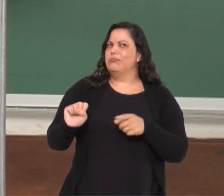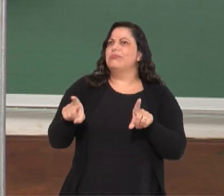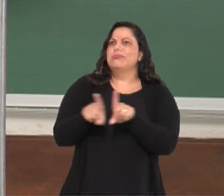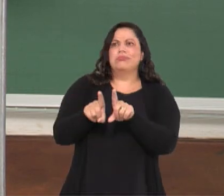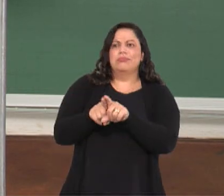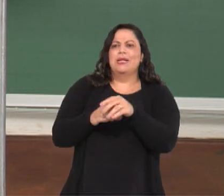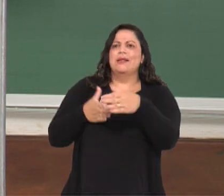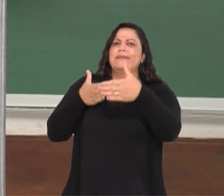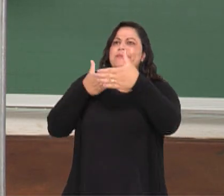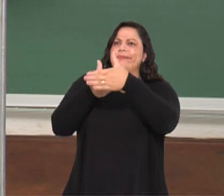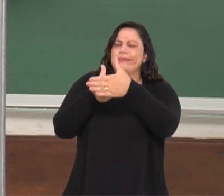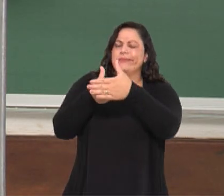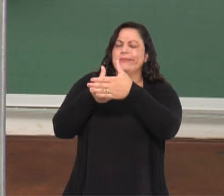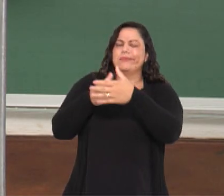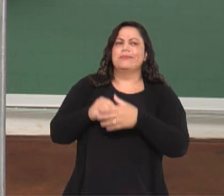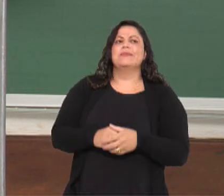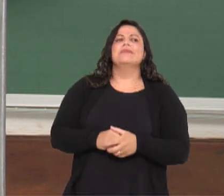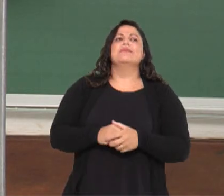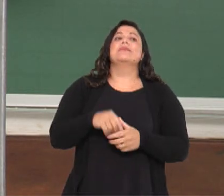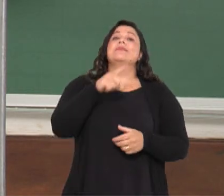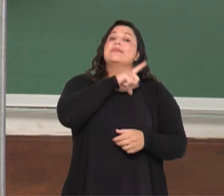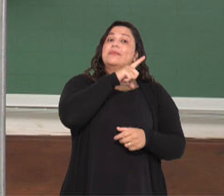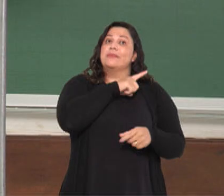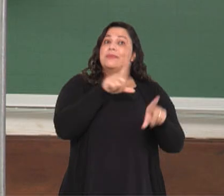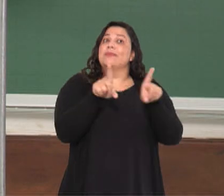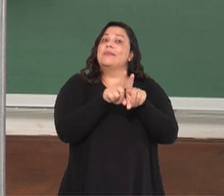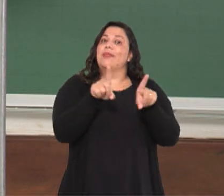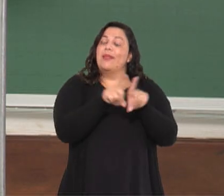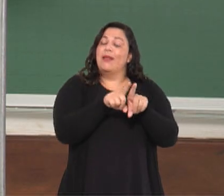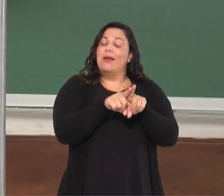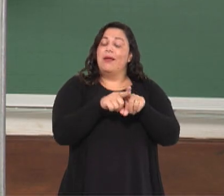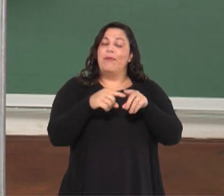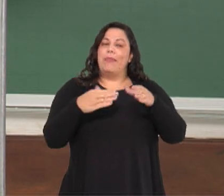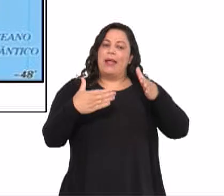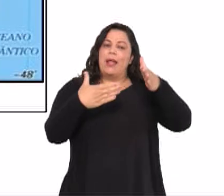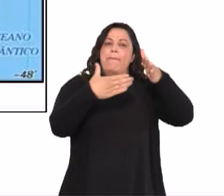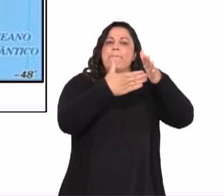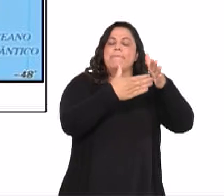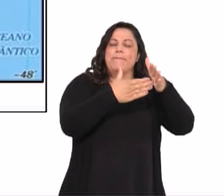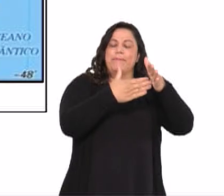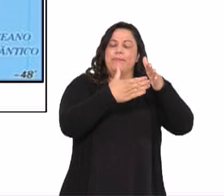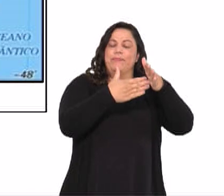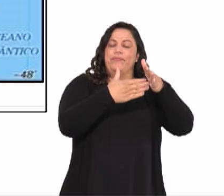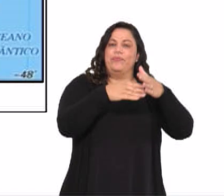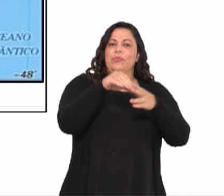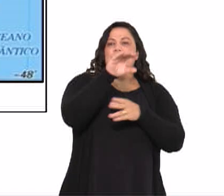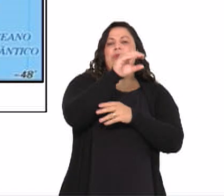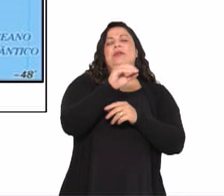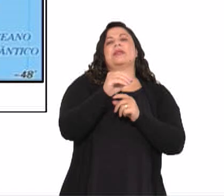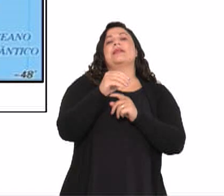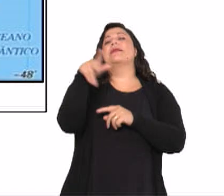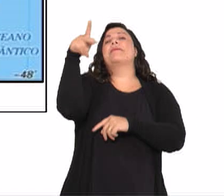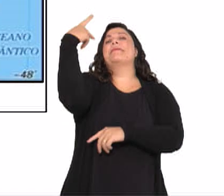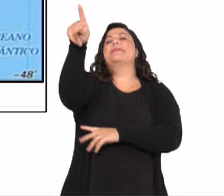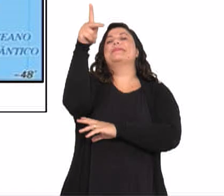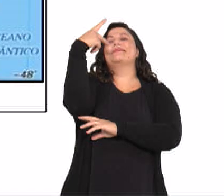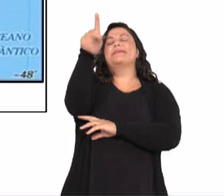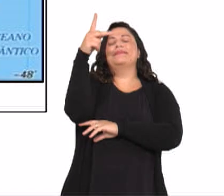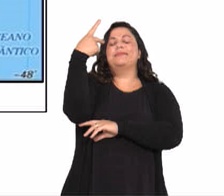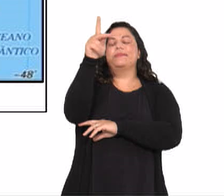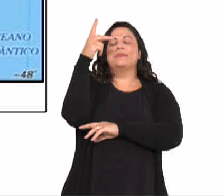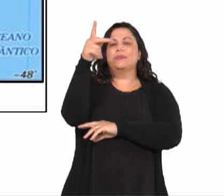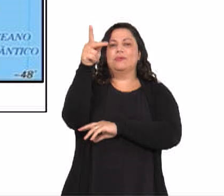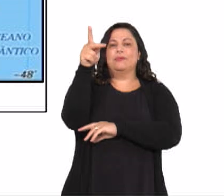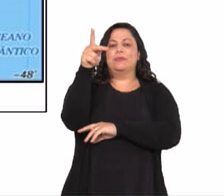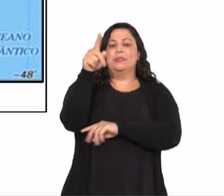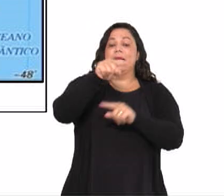faz divisa. Aí nós temos aqui o Paraguai no lado oeste, né? E aqui para baixo nós temos também